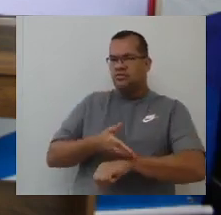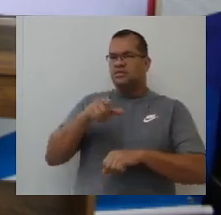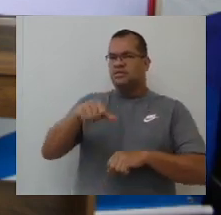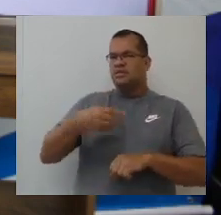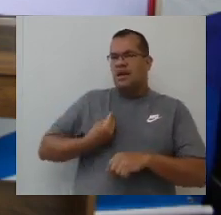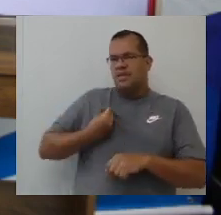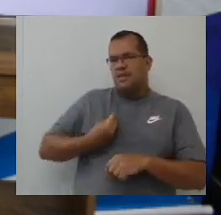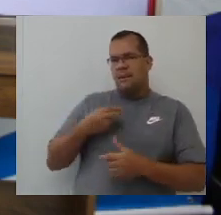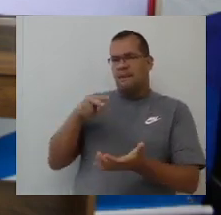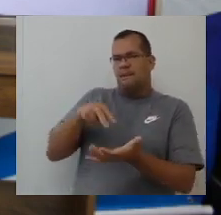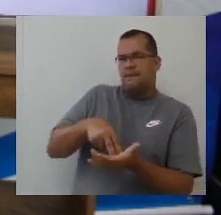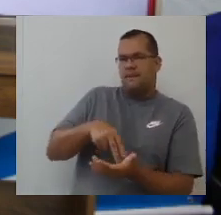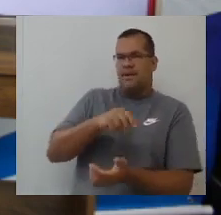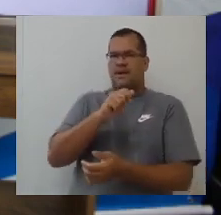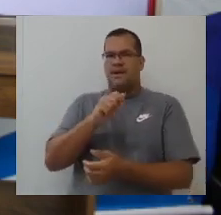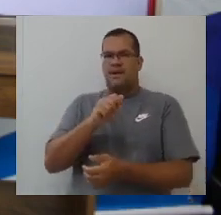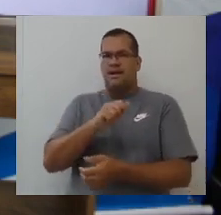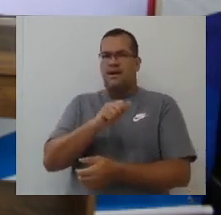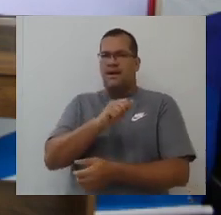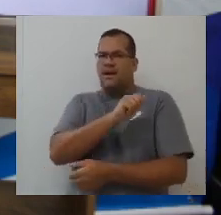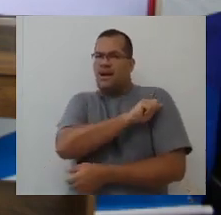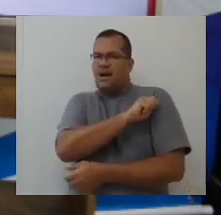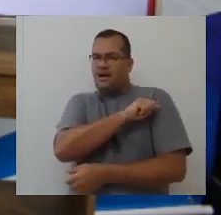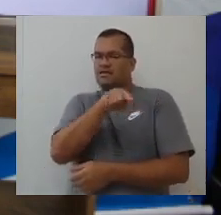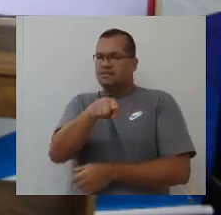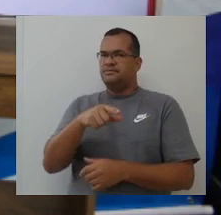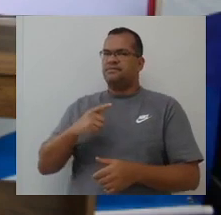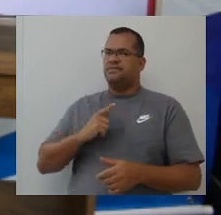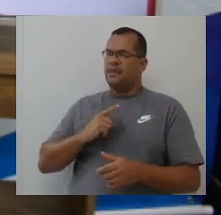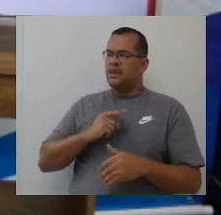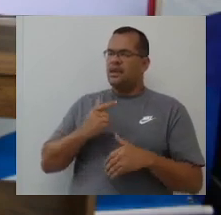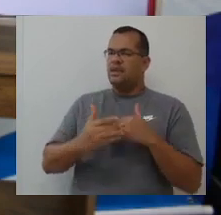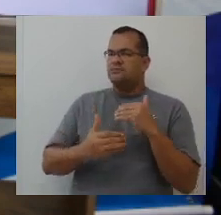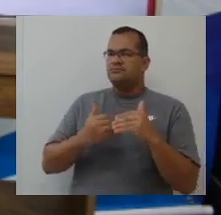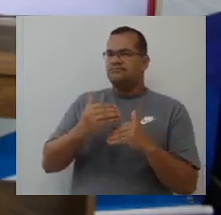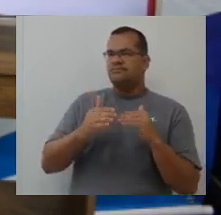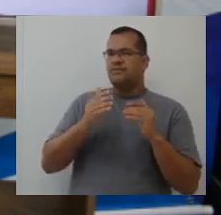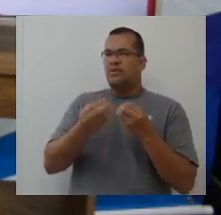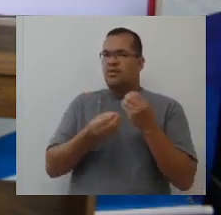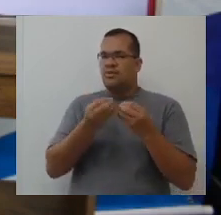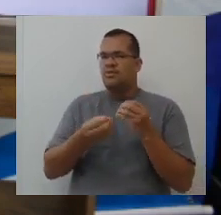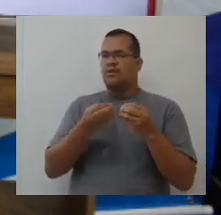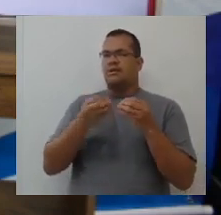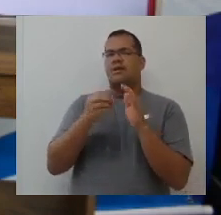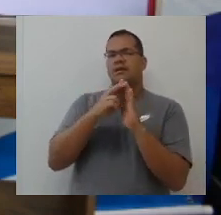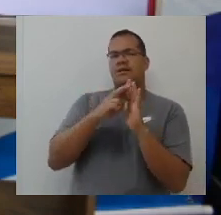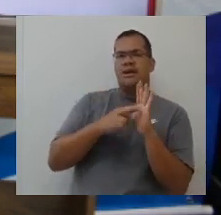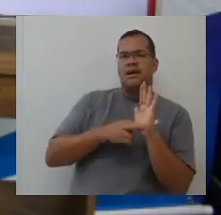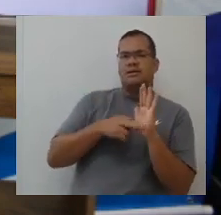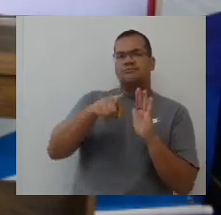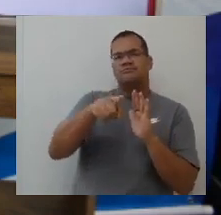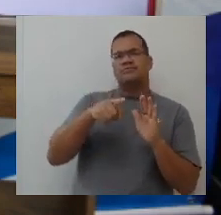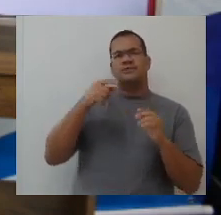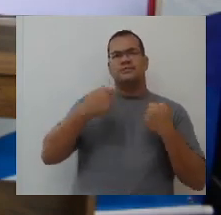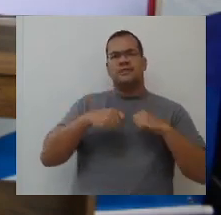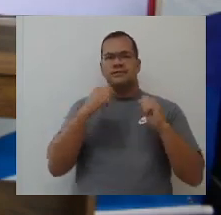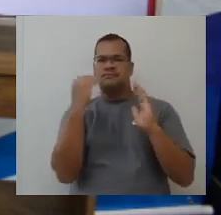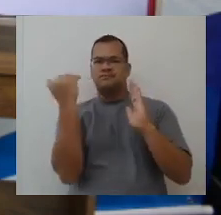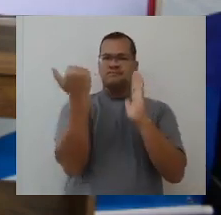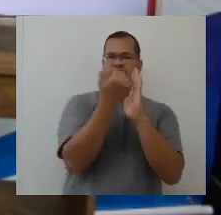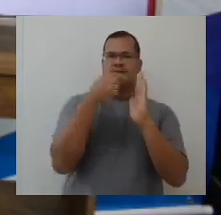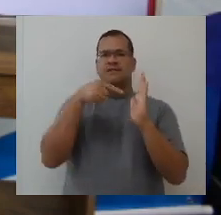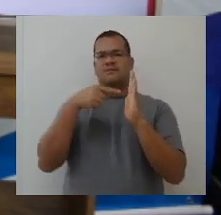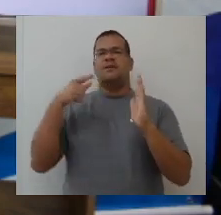presencial que a gente tem alguns passos, alguns passo a passos que devem ser executados, que devem ser feitos para que a